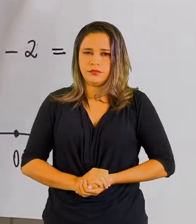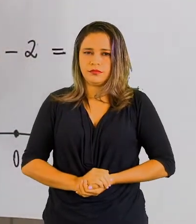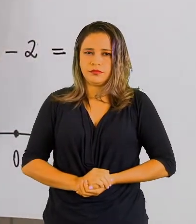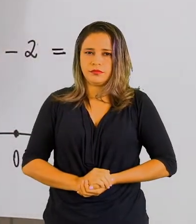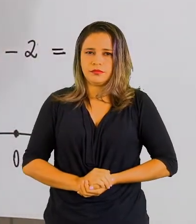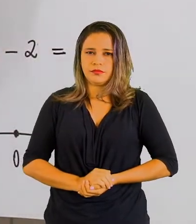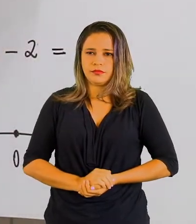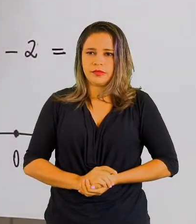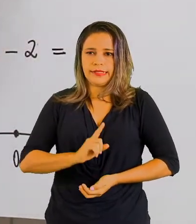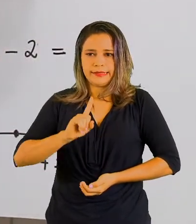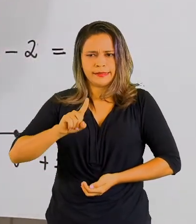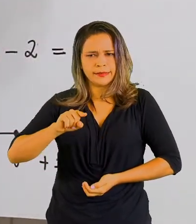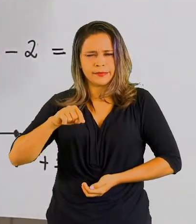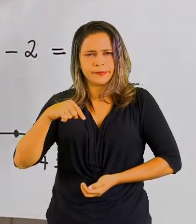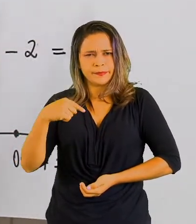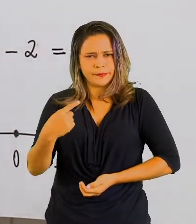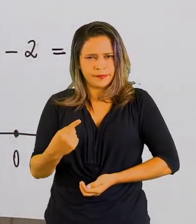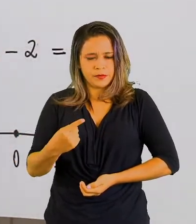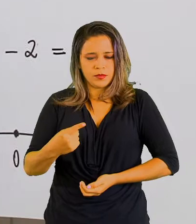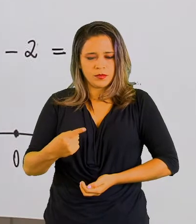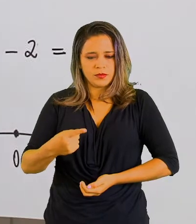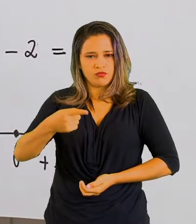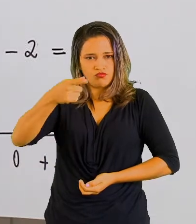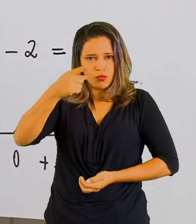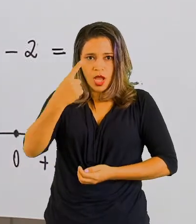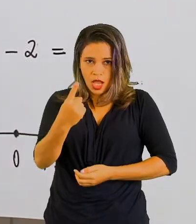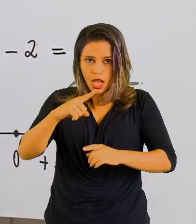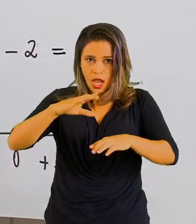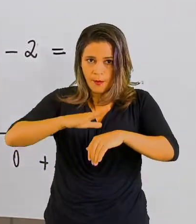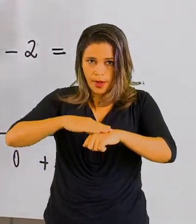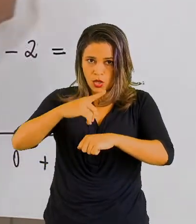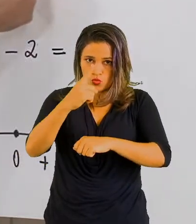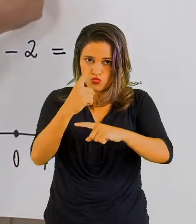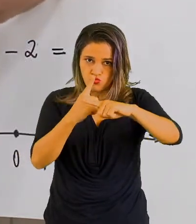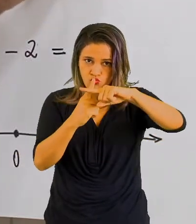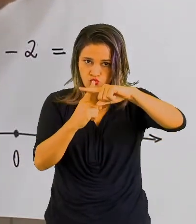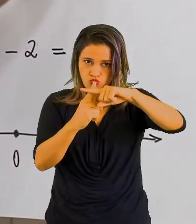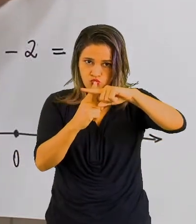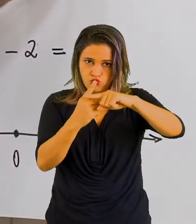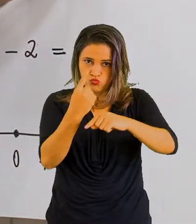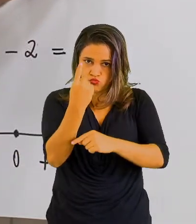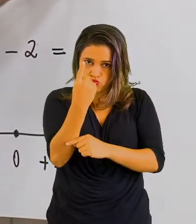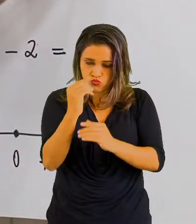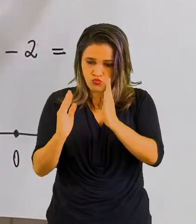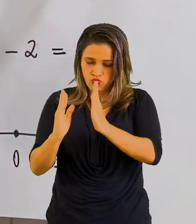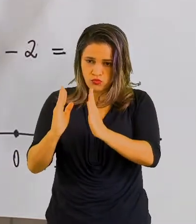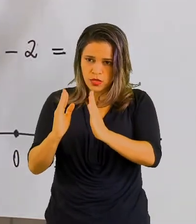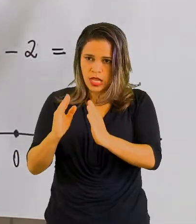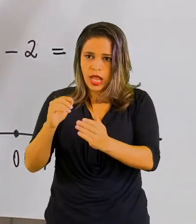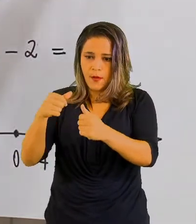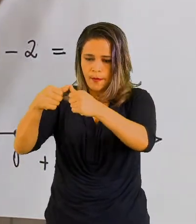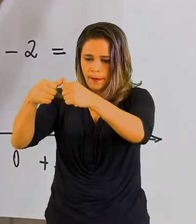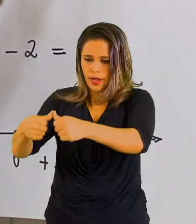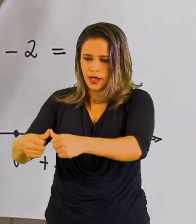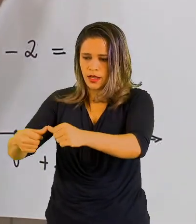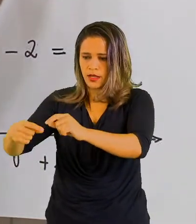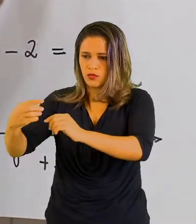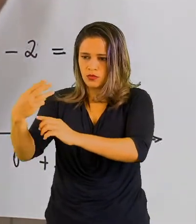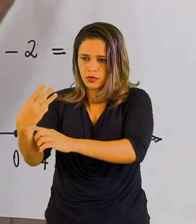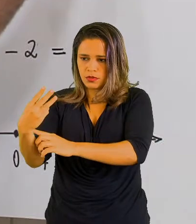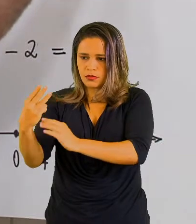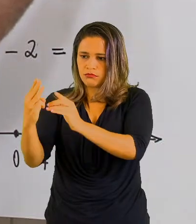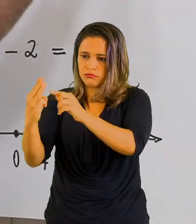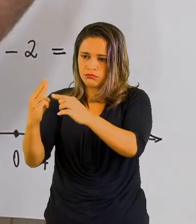E depois, um outro deslocamento de 1 unidade, a partir de onde nós havíamos parado, que é na abscissa 3,